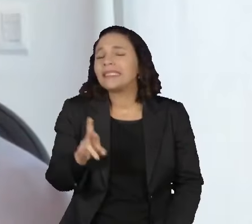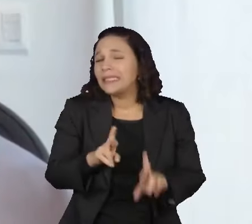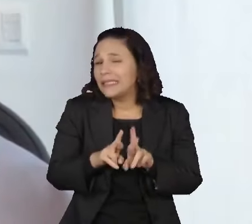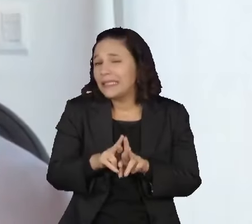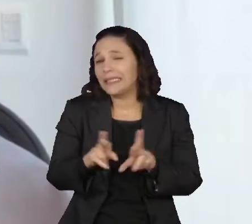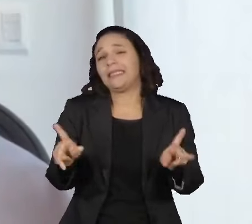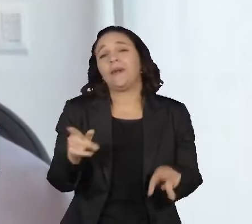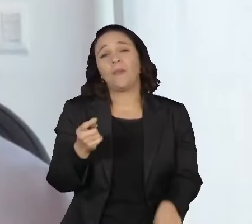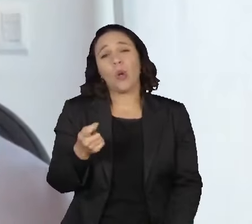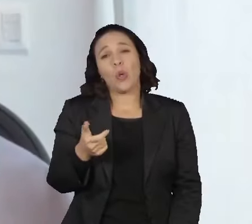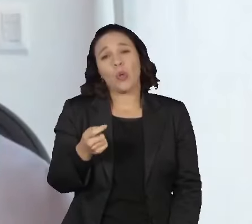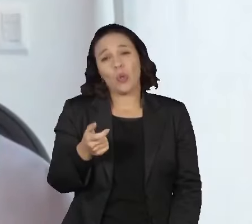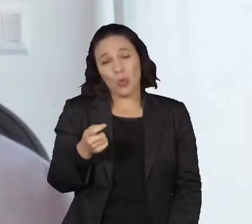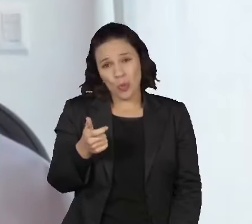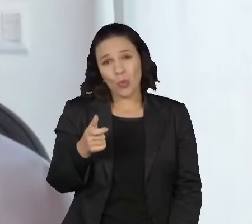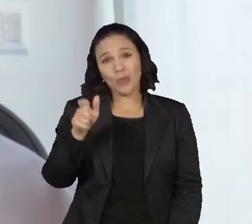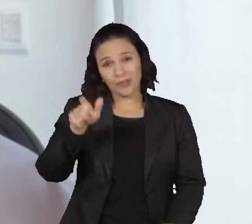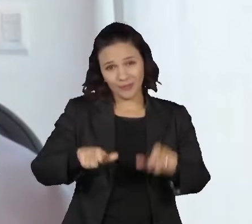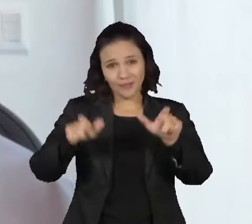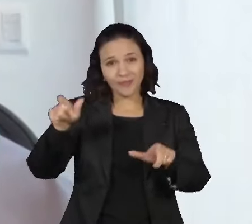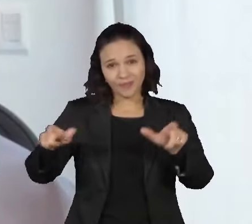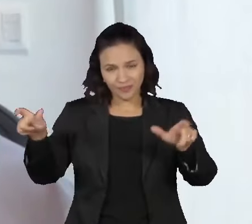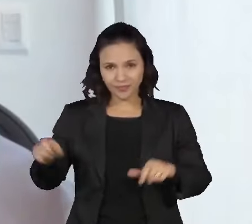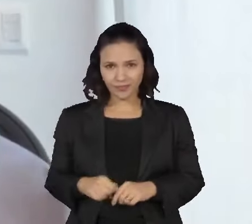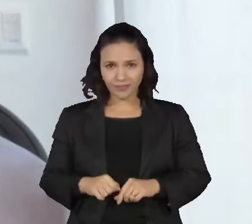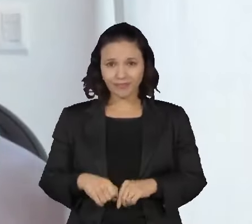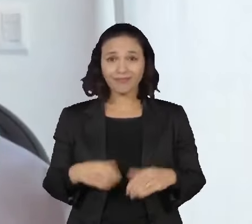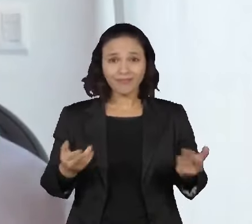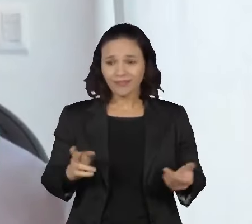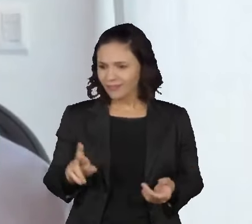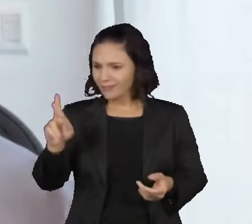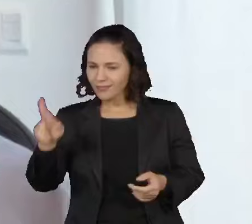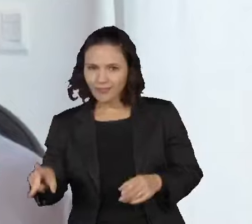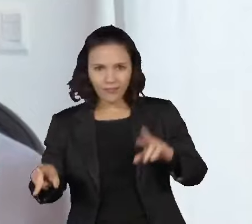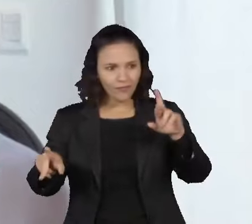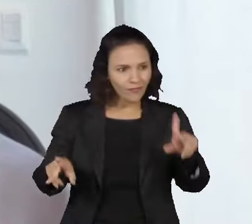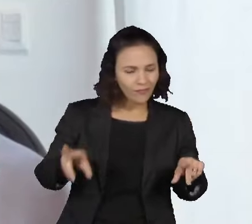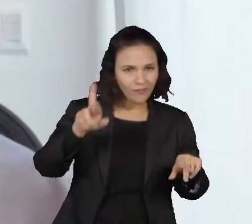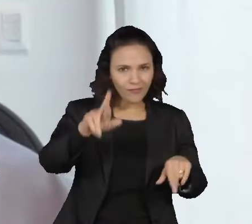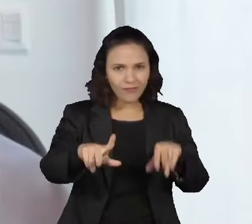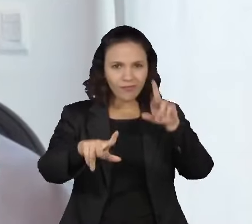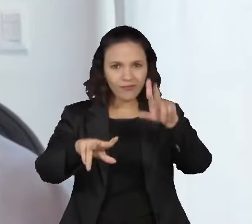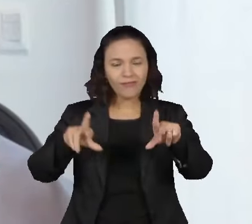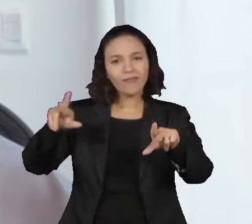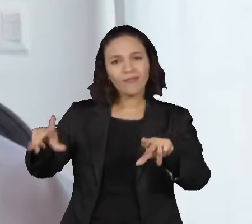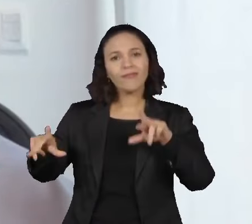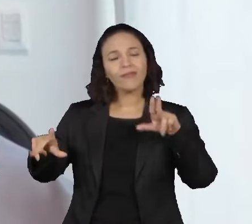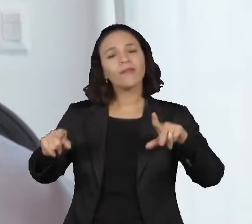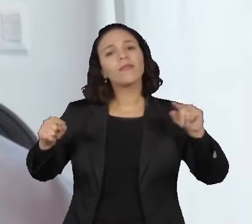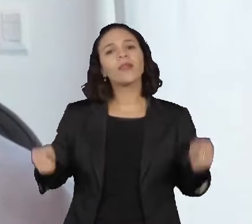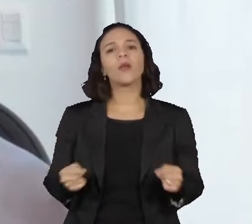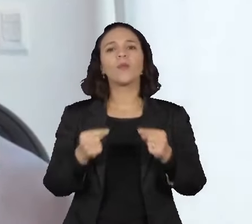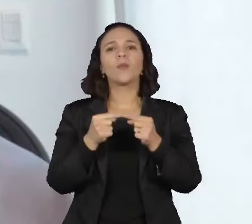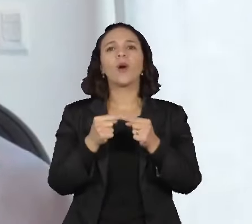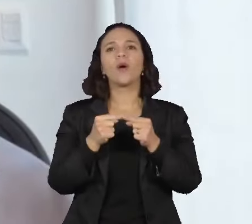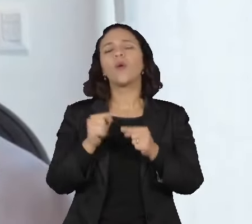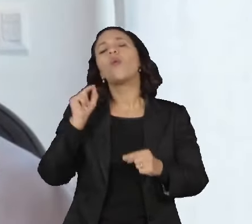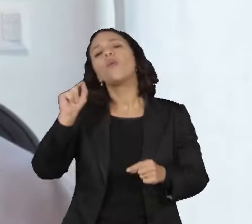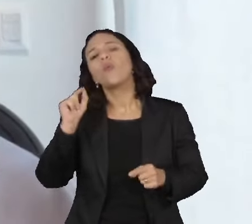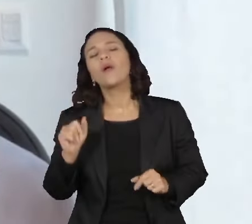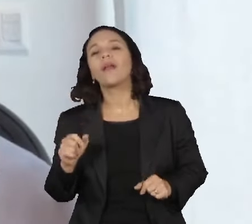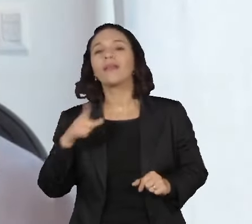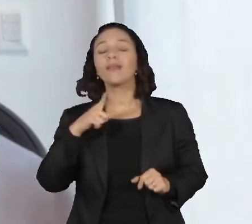muito pouco diferentes uns dos outros. Essas pequenas diferenças é que estão relacionadas, entendeu, com